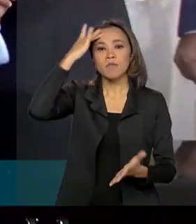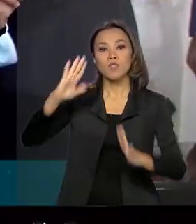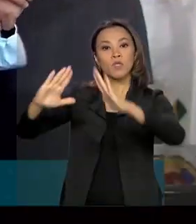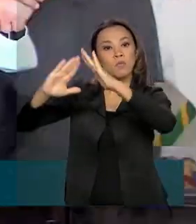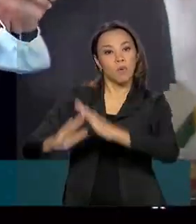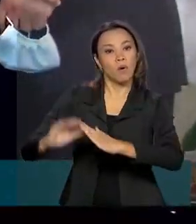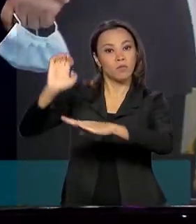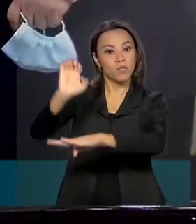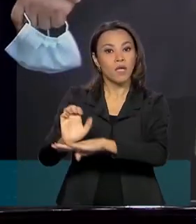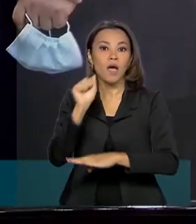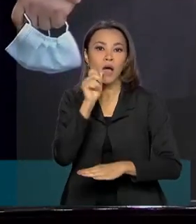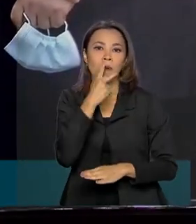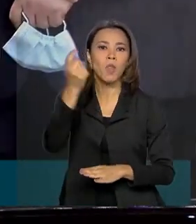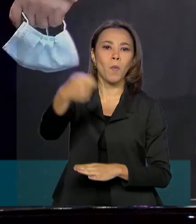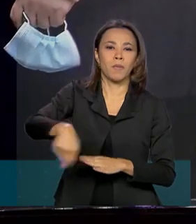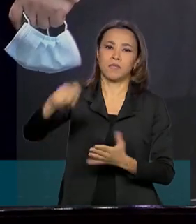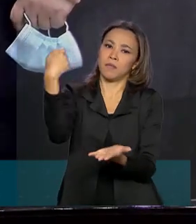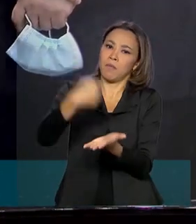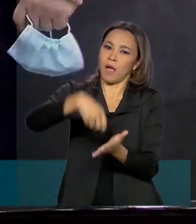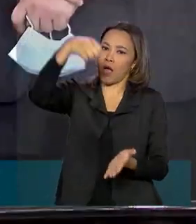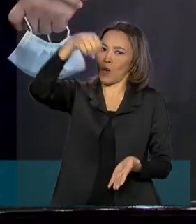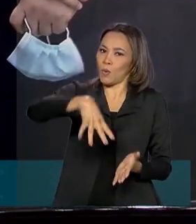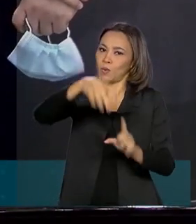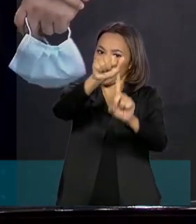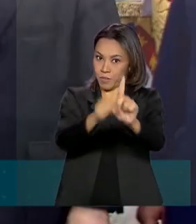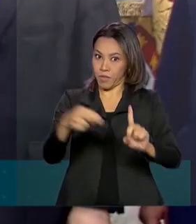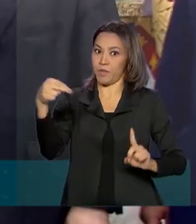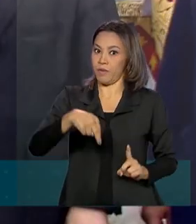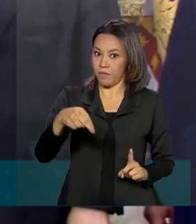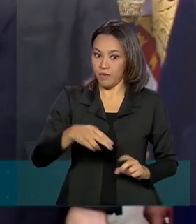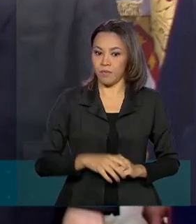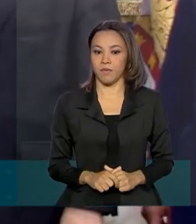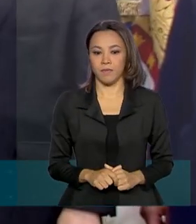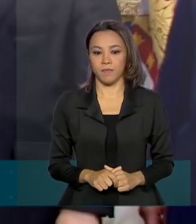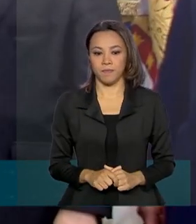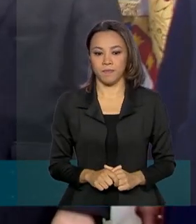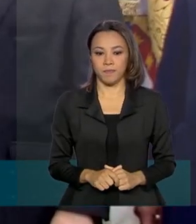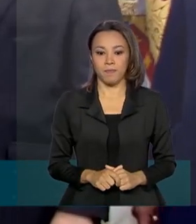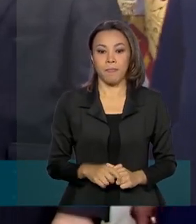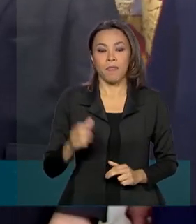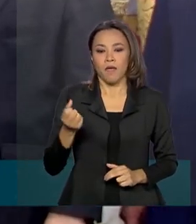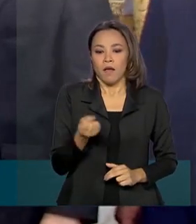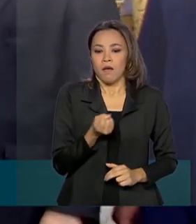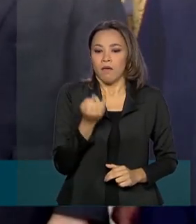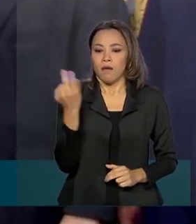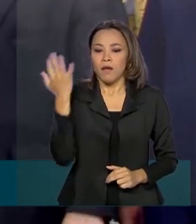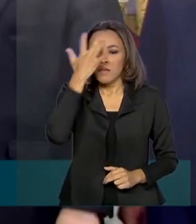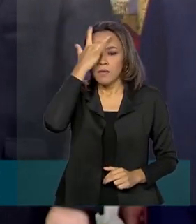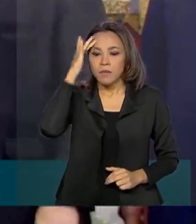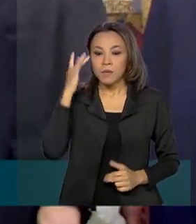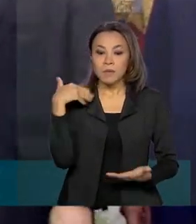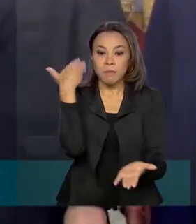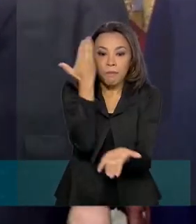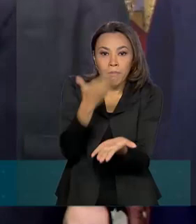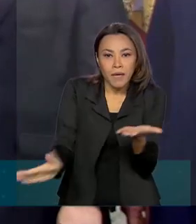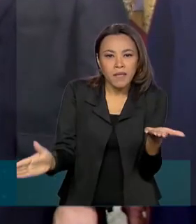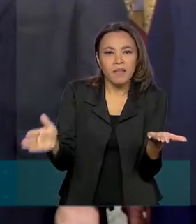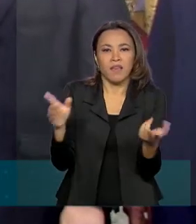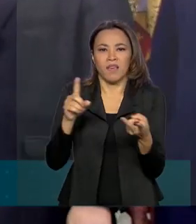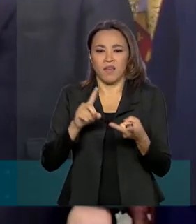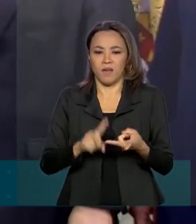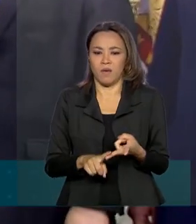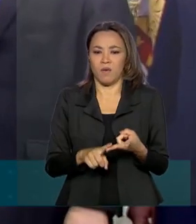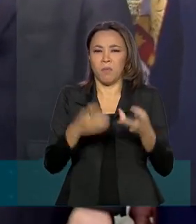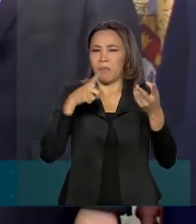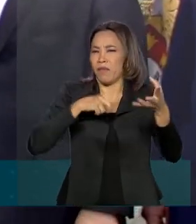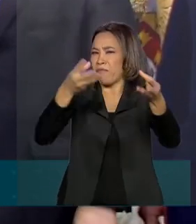não precisarão pagar a conta de luz do mês de novembro. Ajuda porque muita gente perdeu os seus gêneros, líderes,